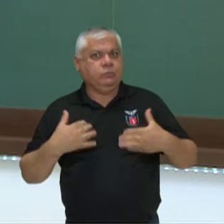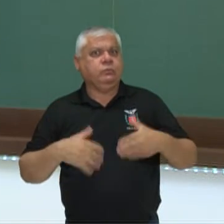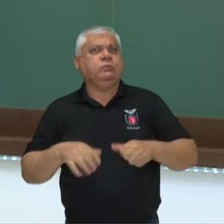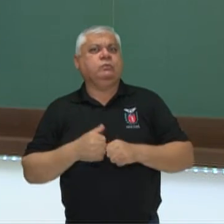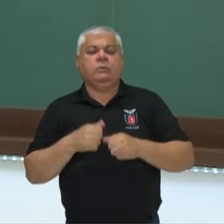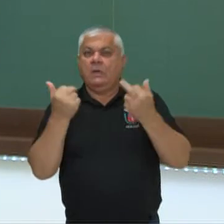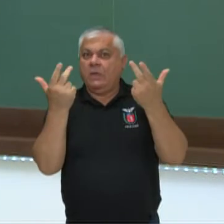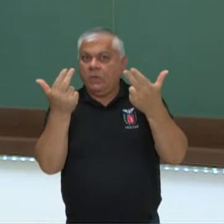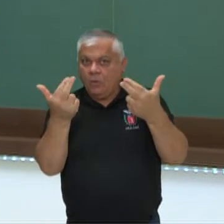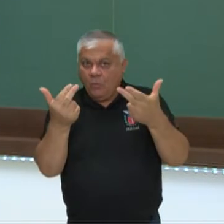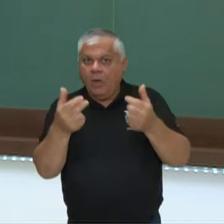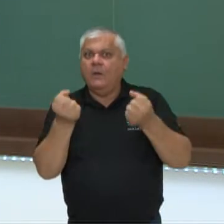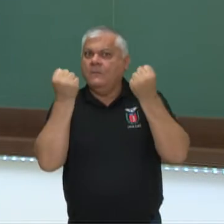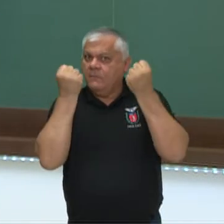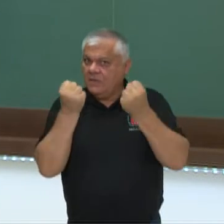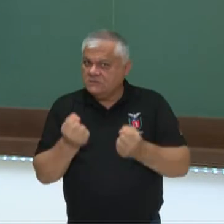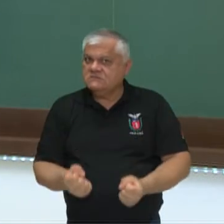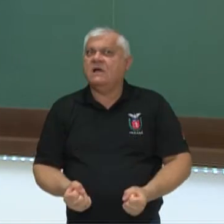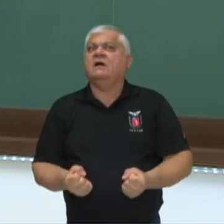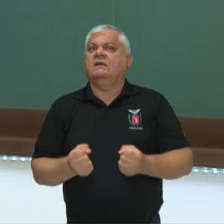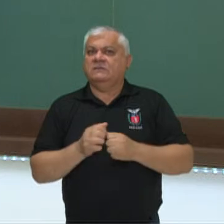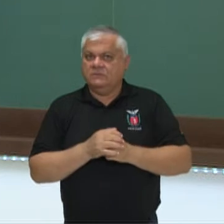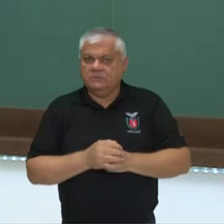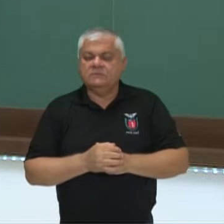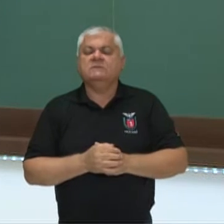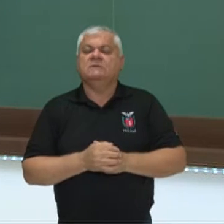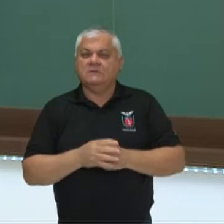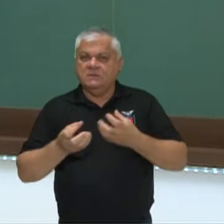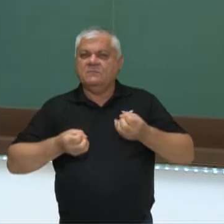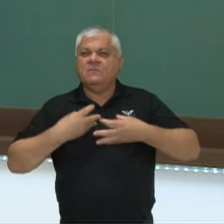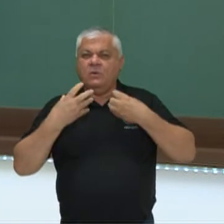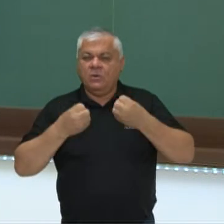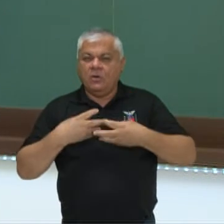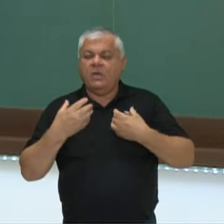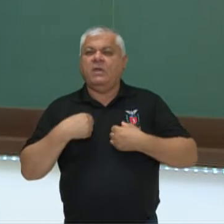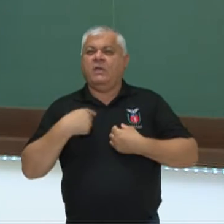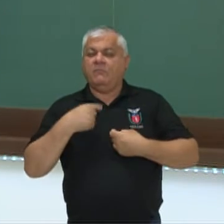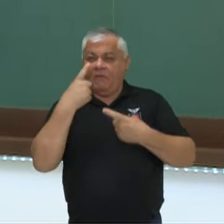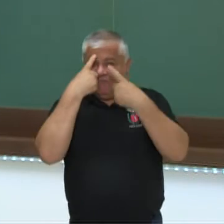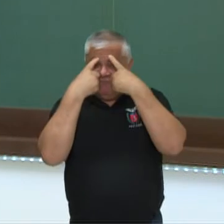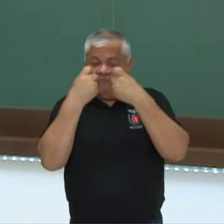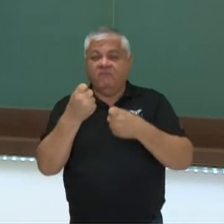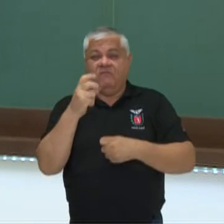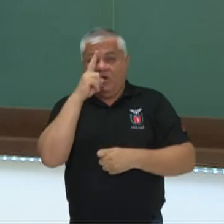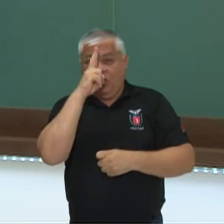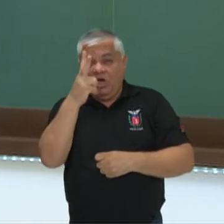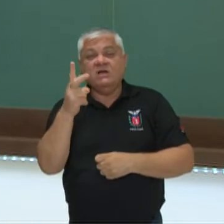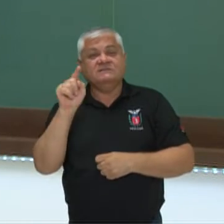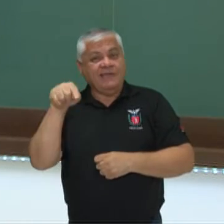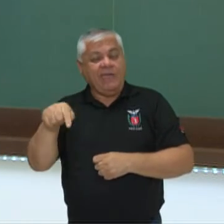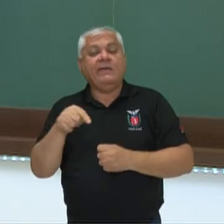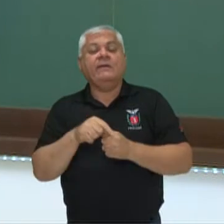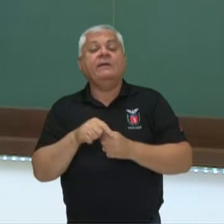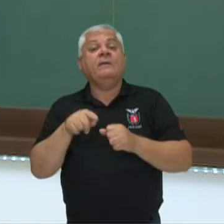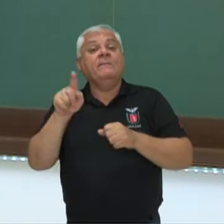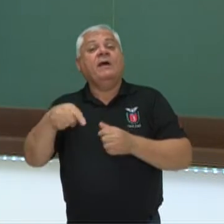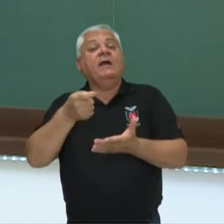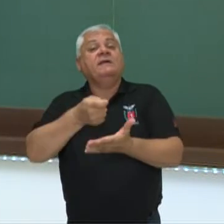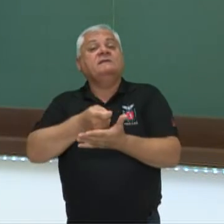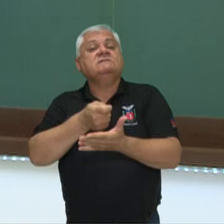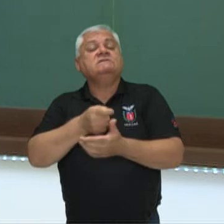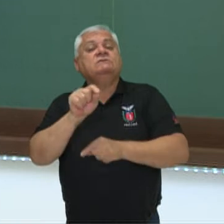mesmo tom, é pesado, é lúgubre, é violento, é extremamente agressivo, é frio, né? E